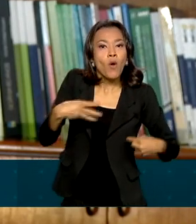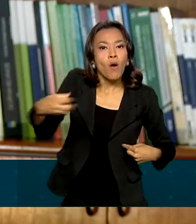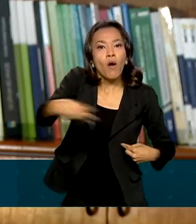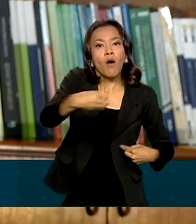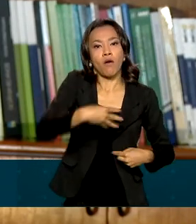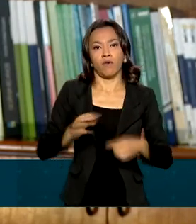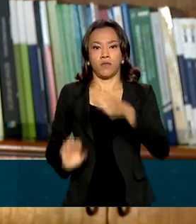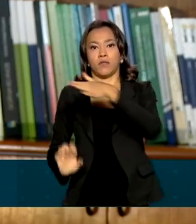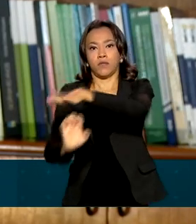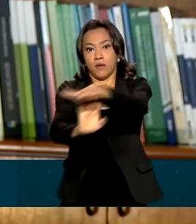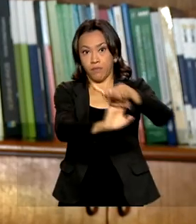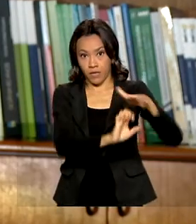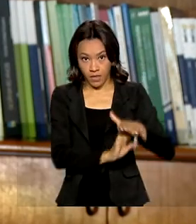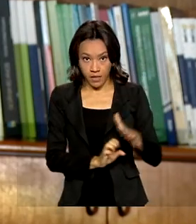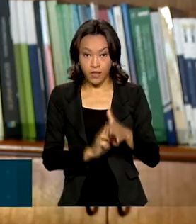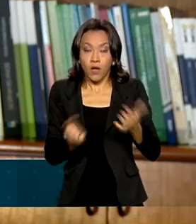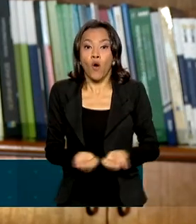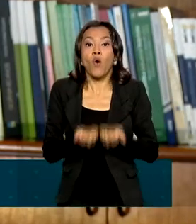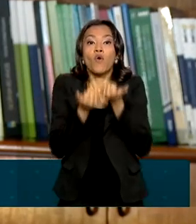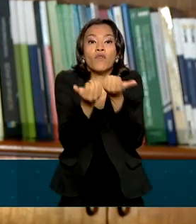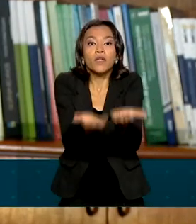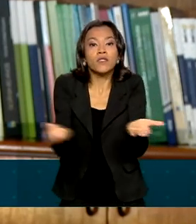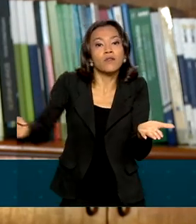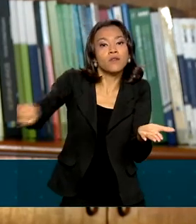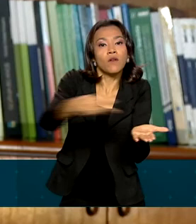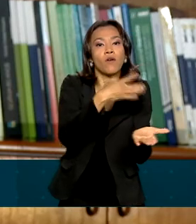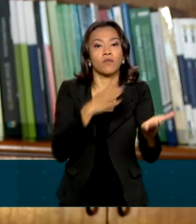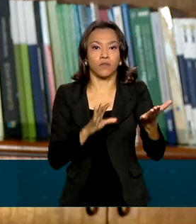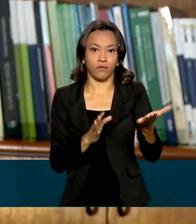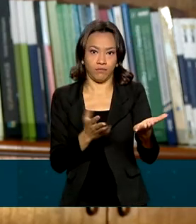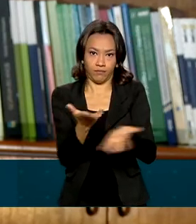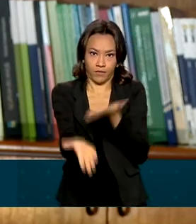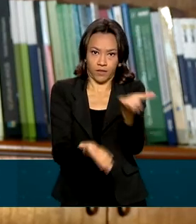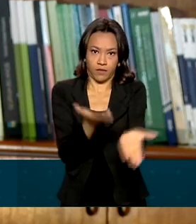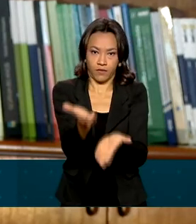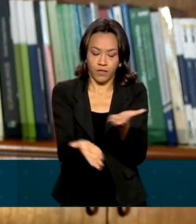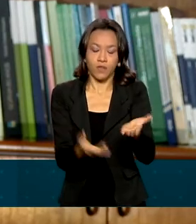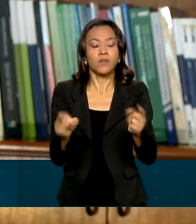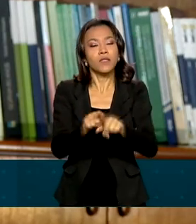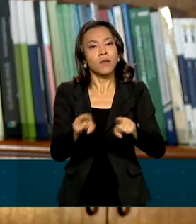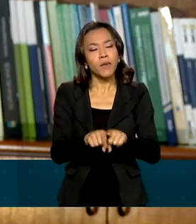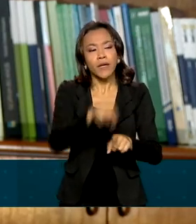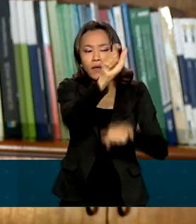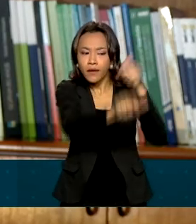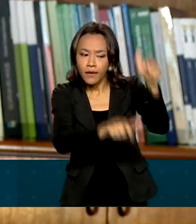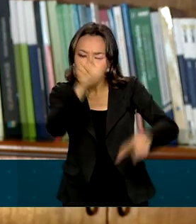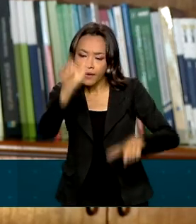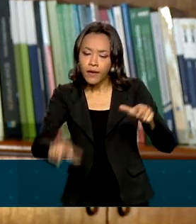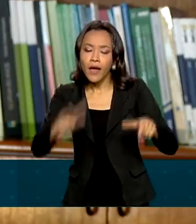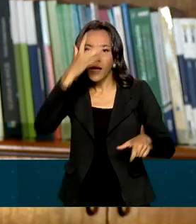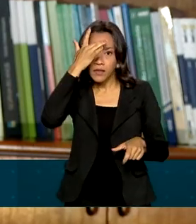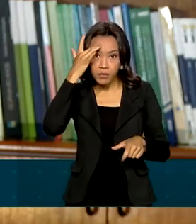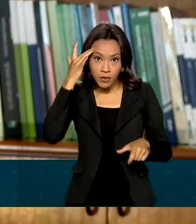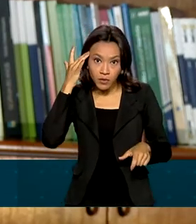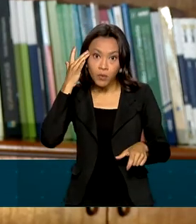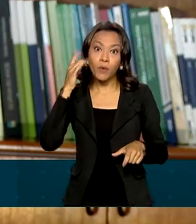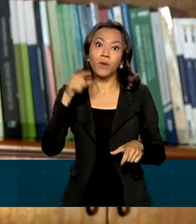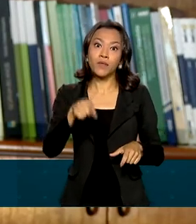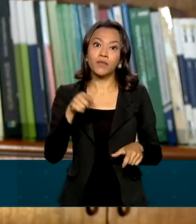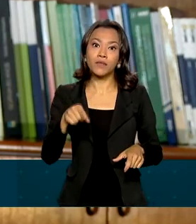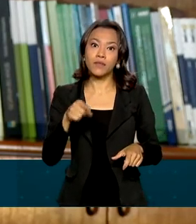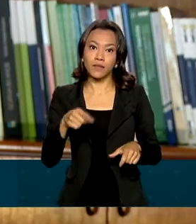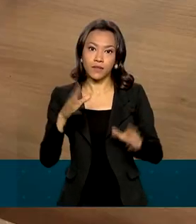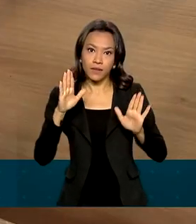nesse mercado e ofereçam novos serviços e principalmente recolocar o trabalhador no centro do programa de